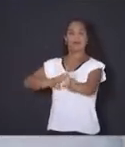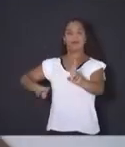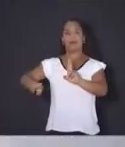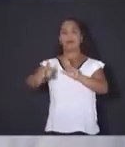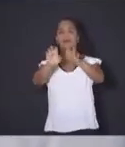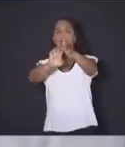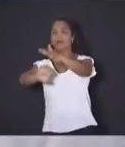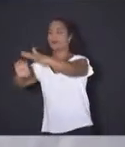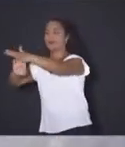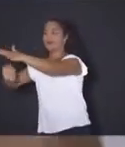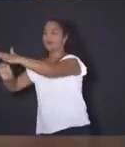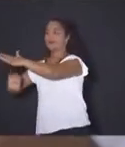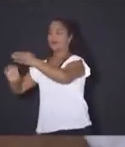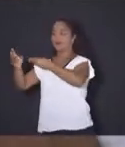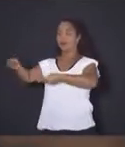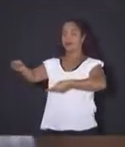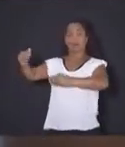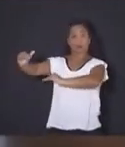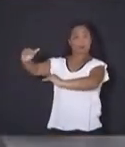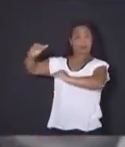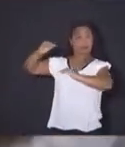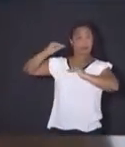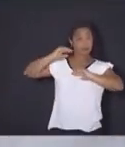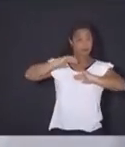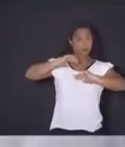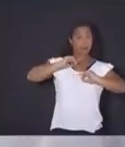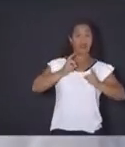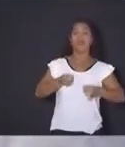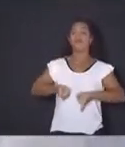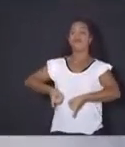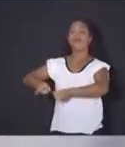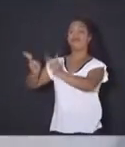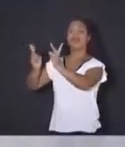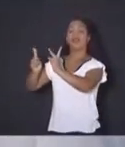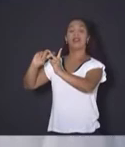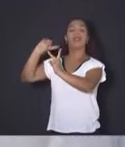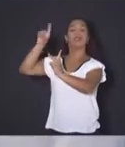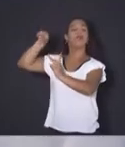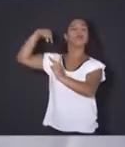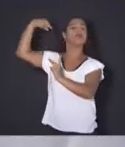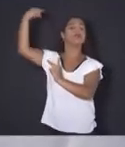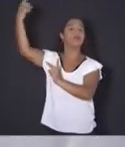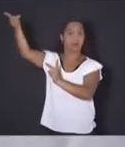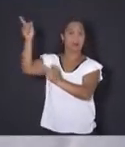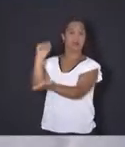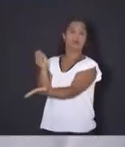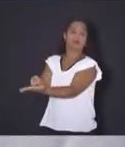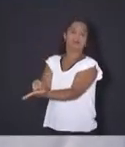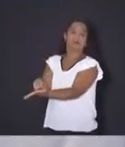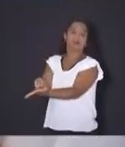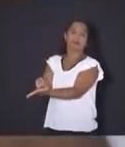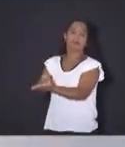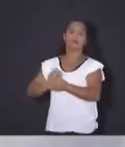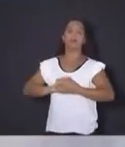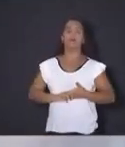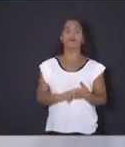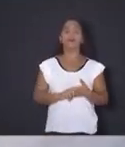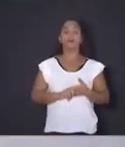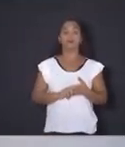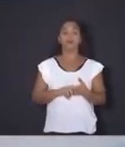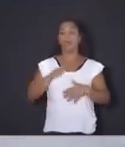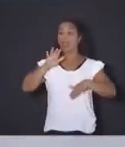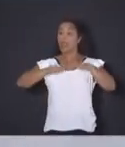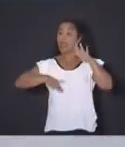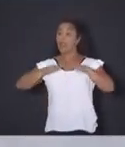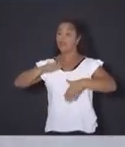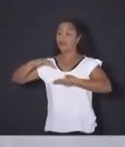recebe o produto produz o produto vende só paga o fornecedor depois de vender e recebe às vezes